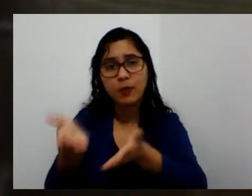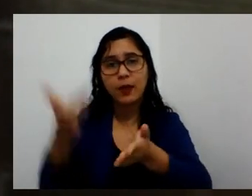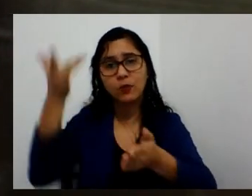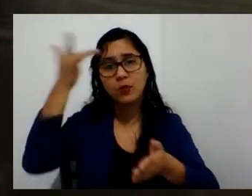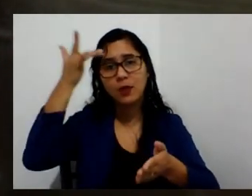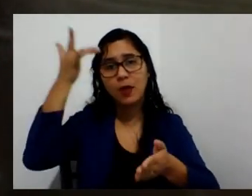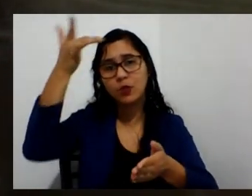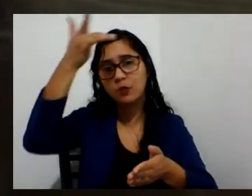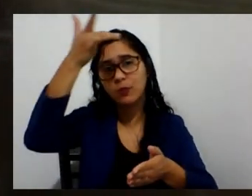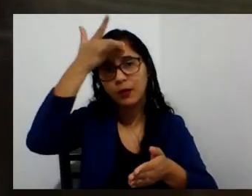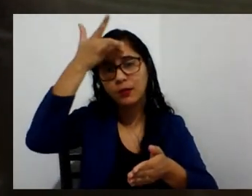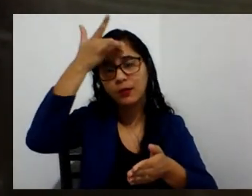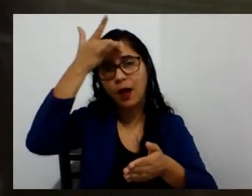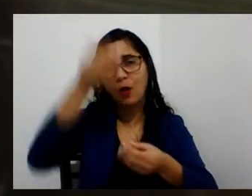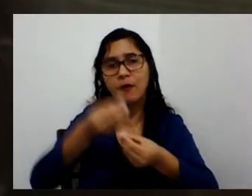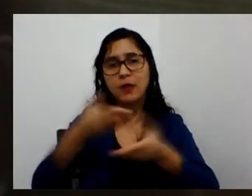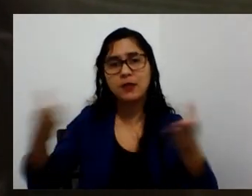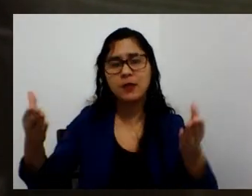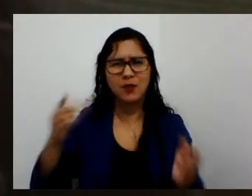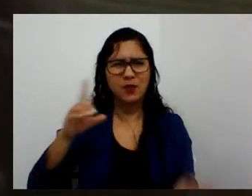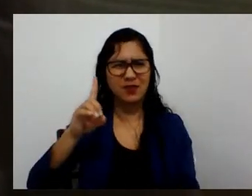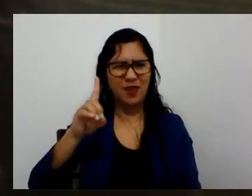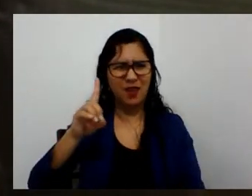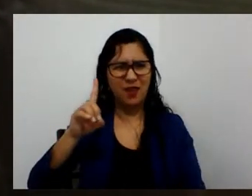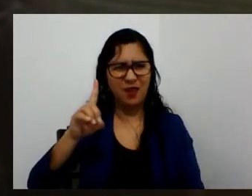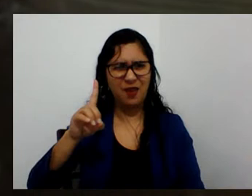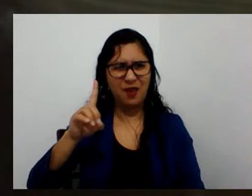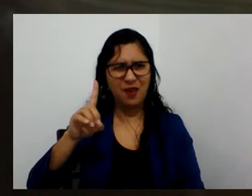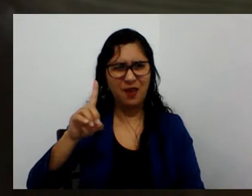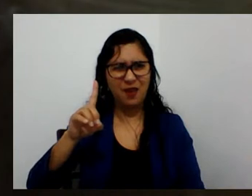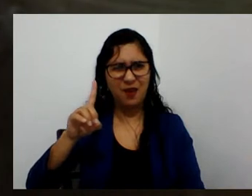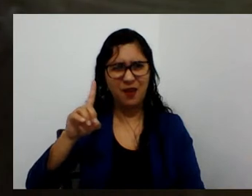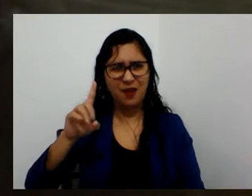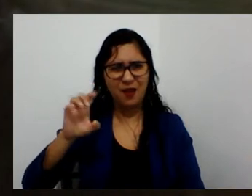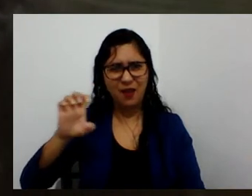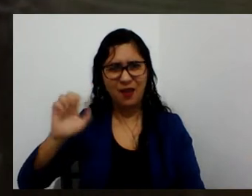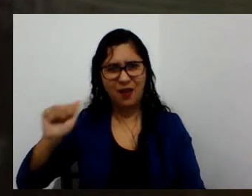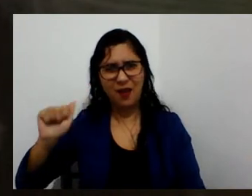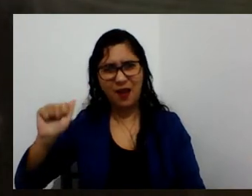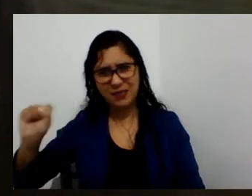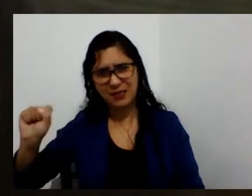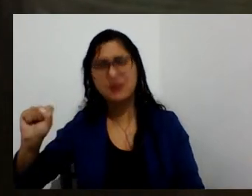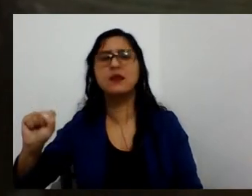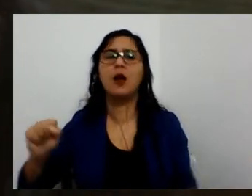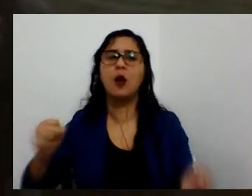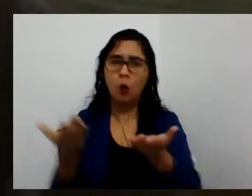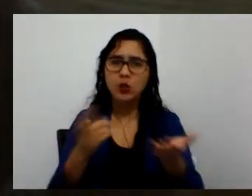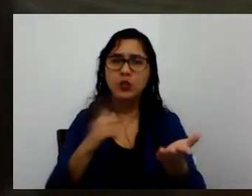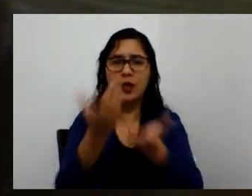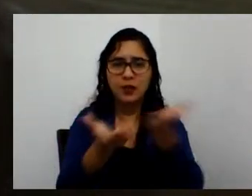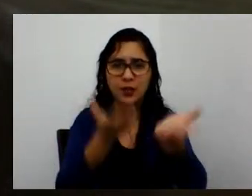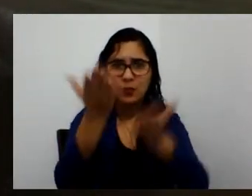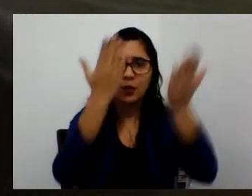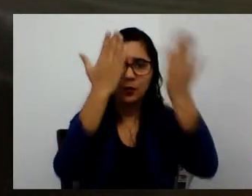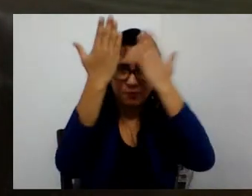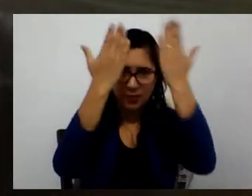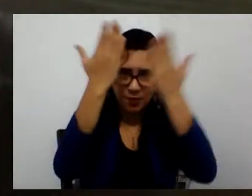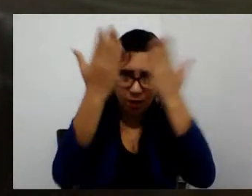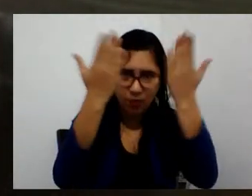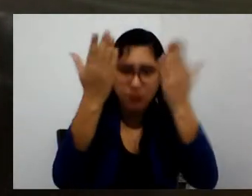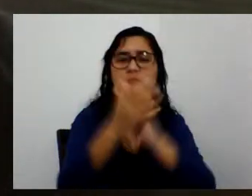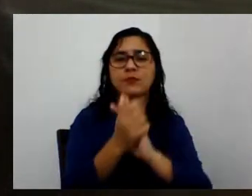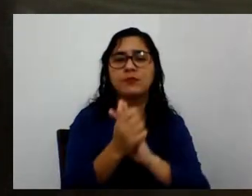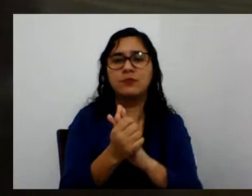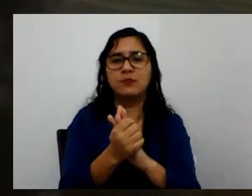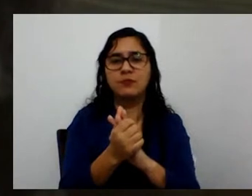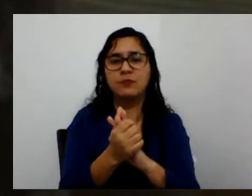oferecido pelo DEAS? Infelizmente, leva-se anos para conseguir atendimento psicológico. Agora, eu passo a